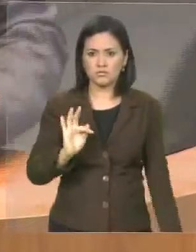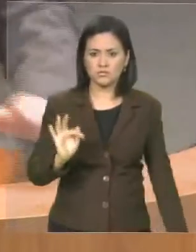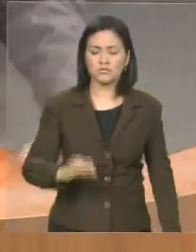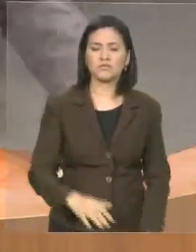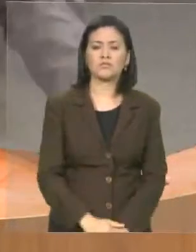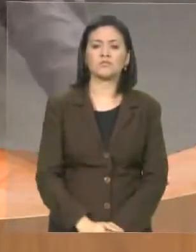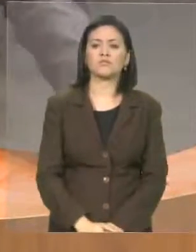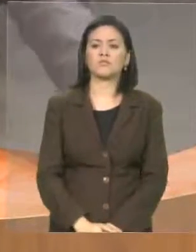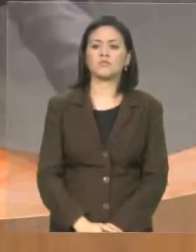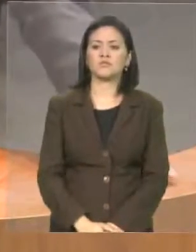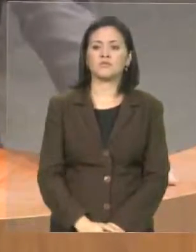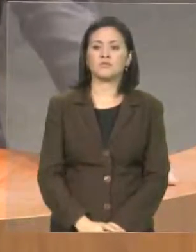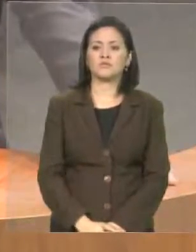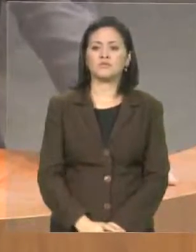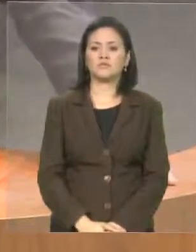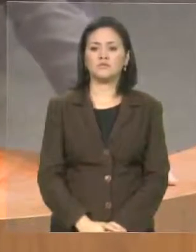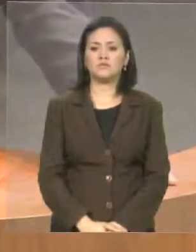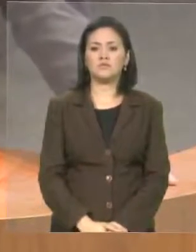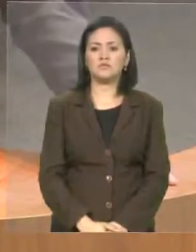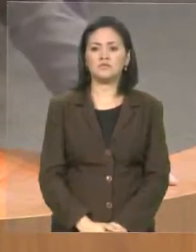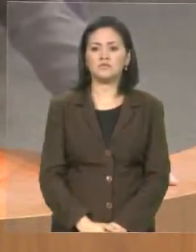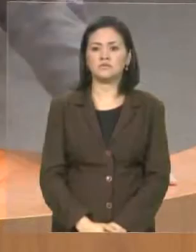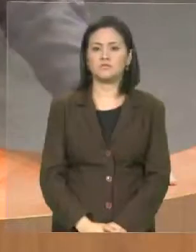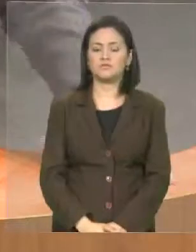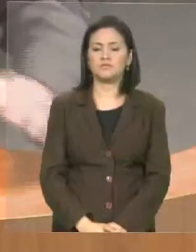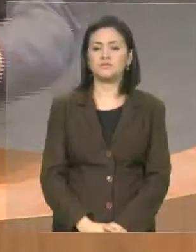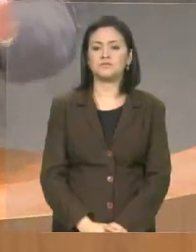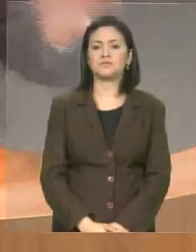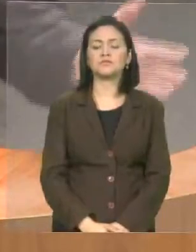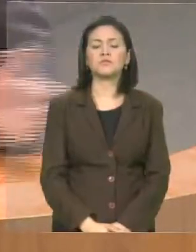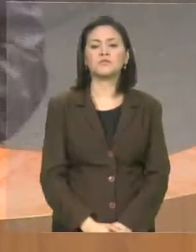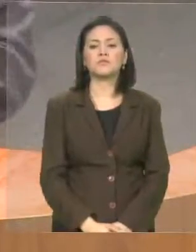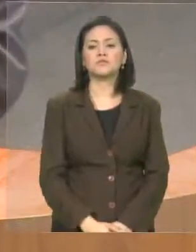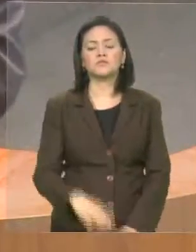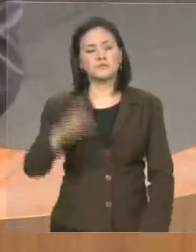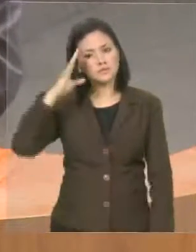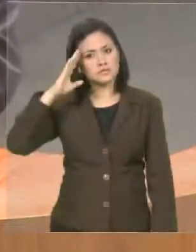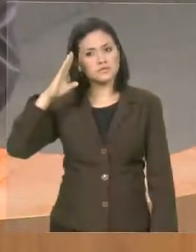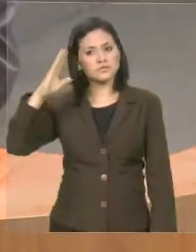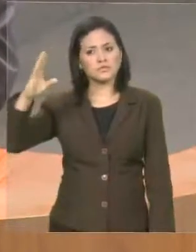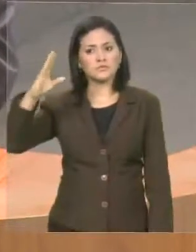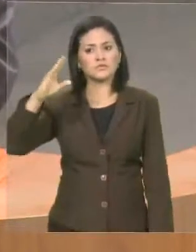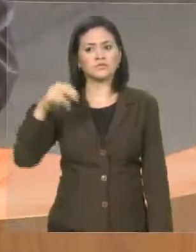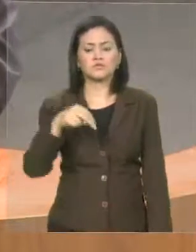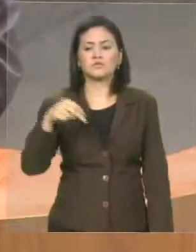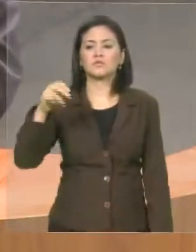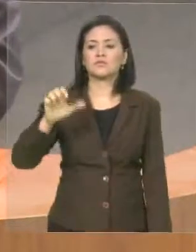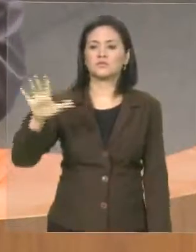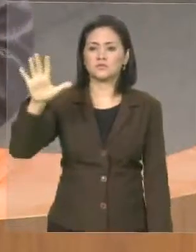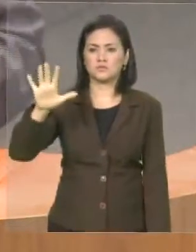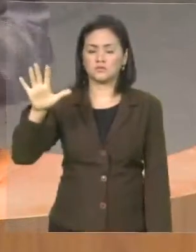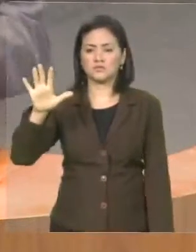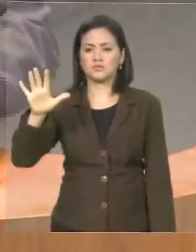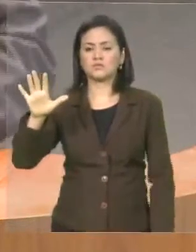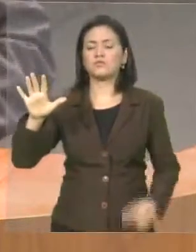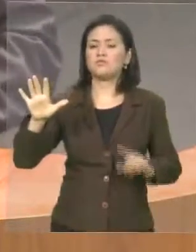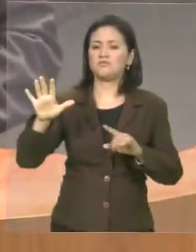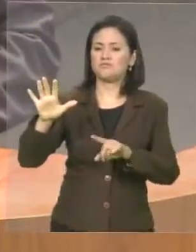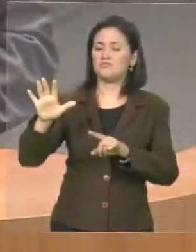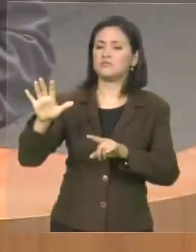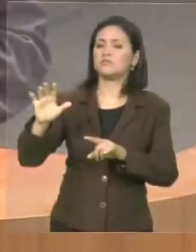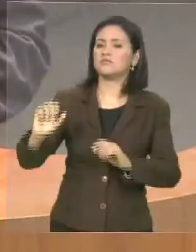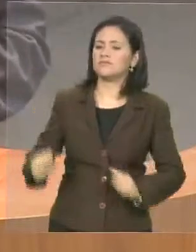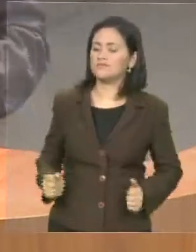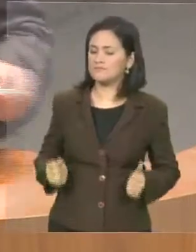A vaquejada, principalmente no Nordeste, ela movimenta durante o ano milhões de reais ou bilhões de